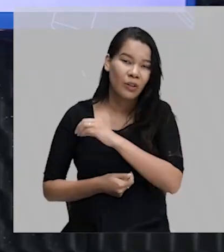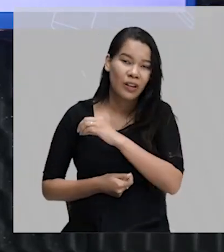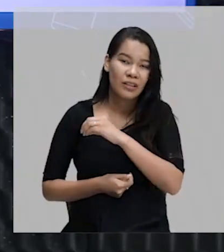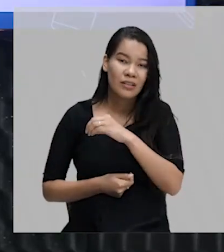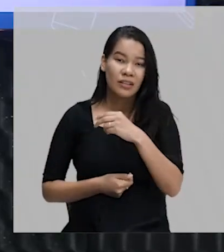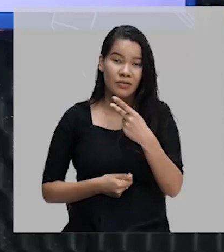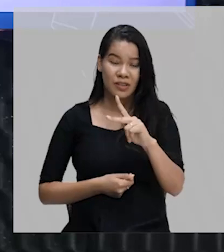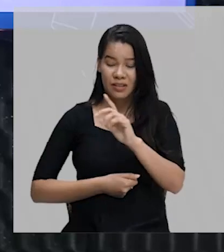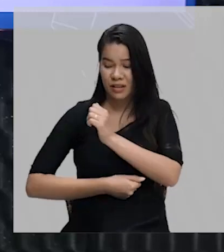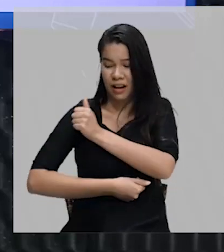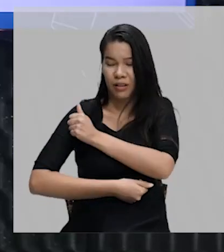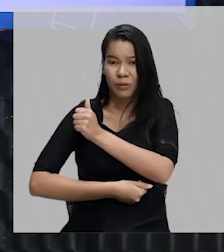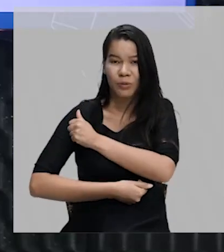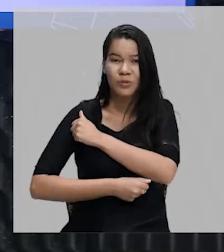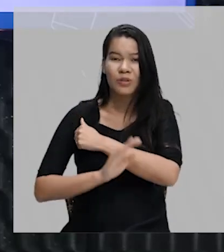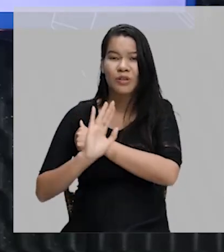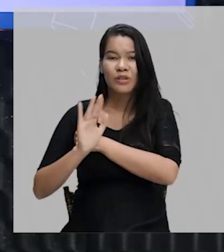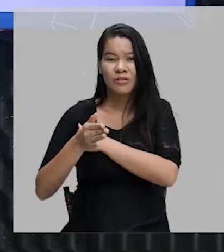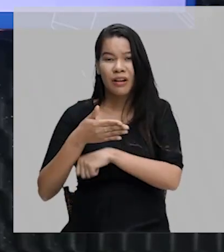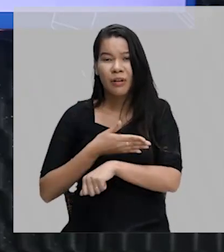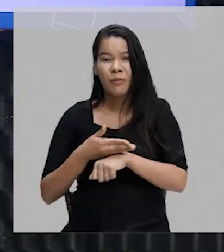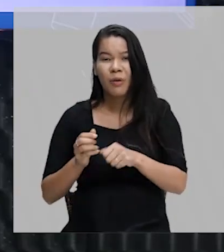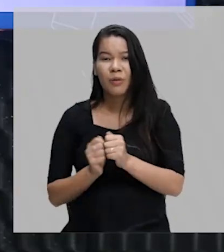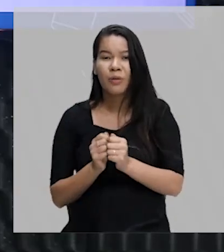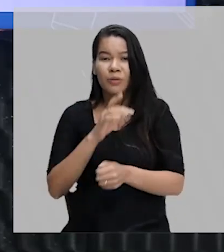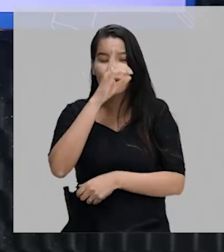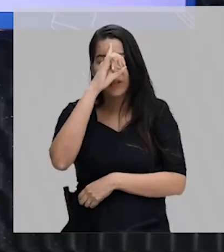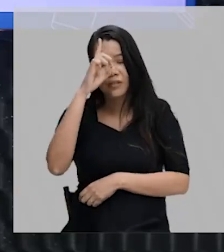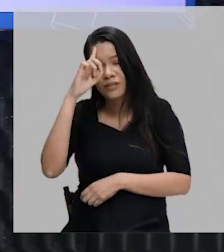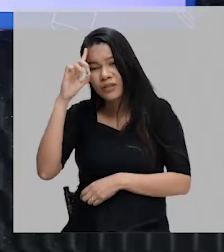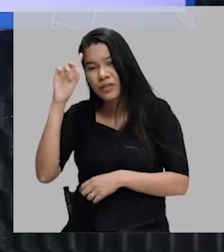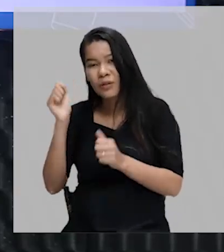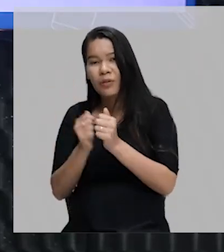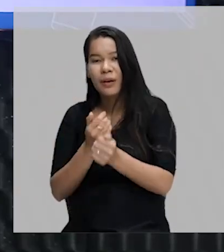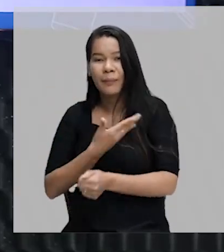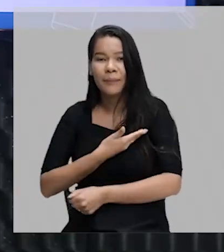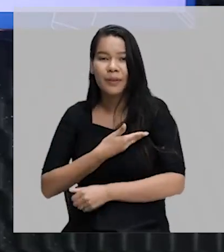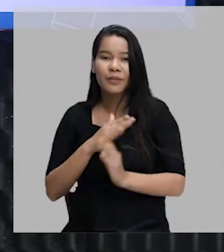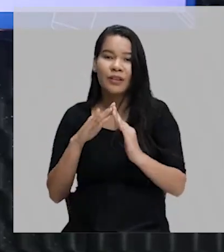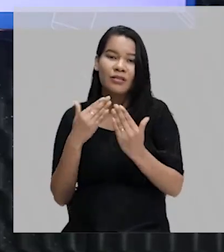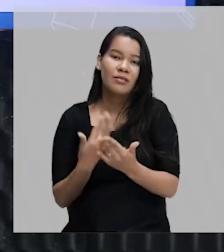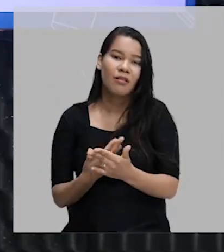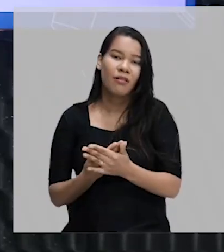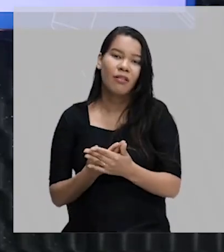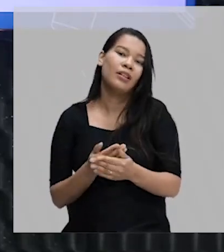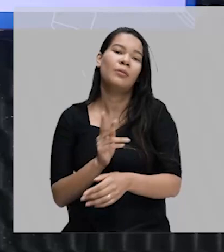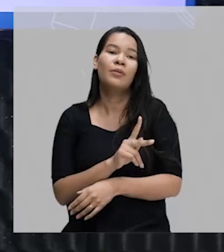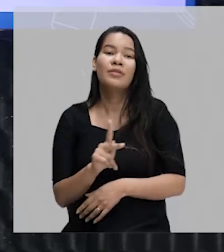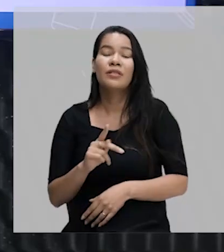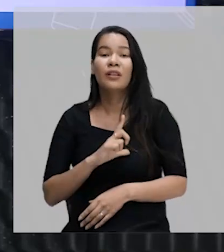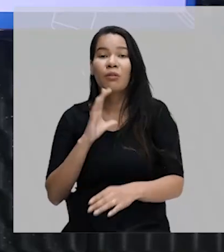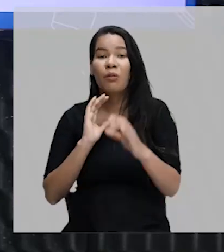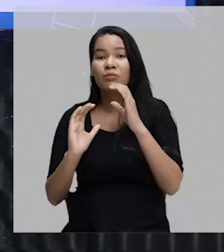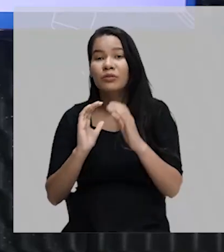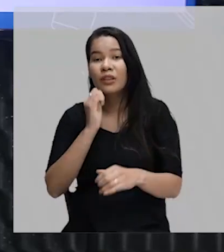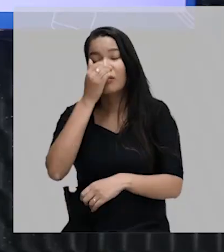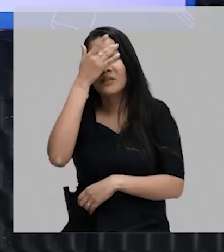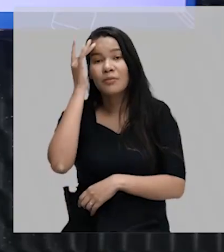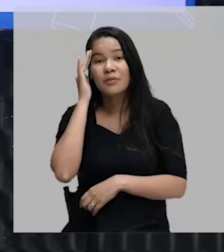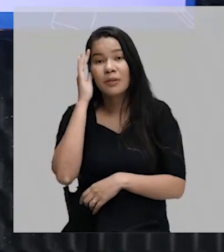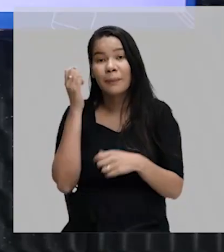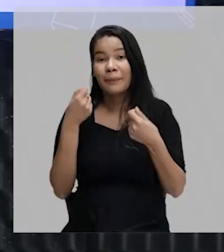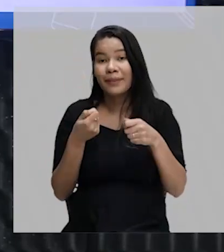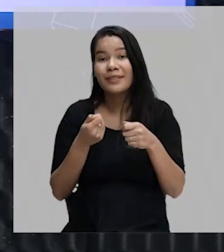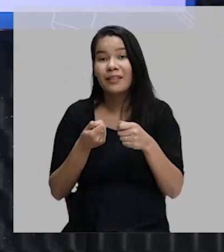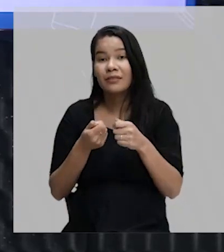estavam acostumados àquele cotidiano do dia a dia com seus colegas na escola, com professores, tendo contato com as pessoas, precisaram